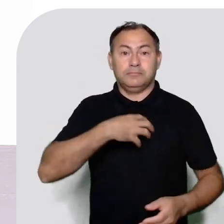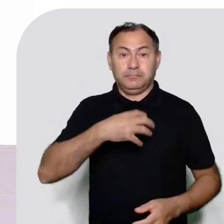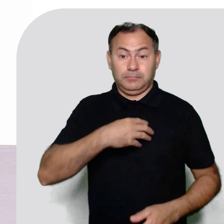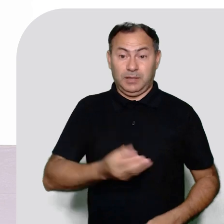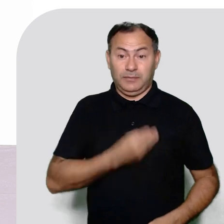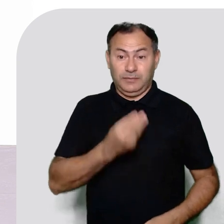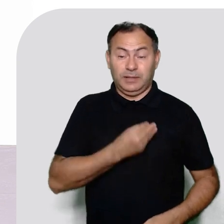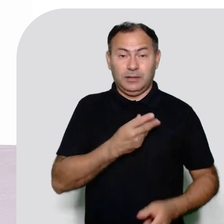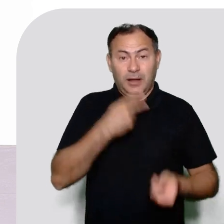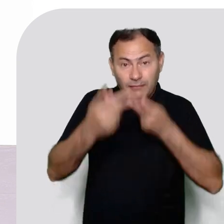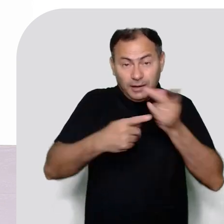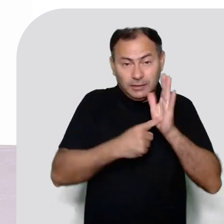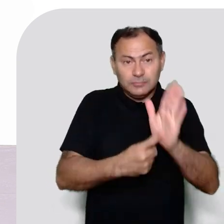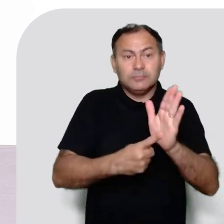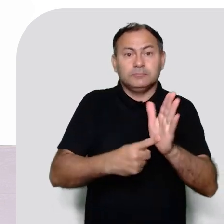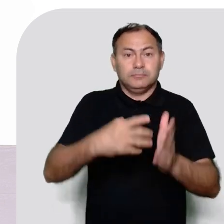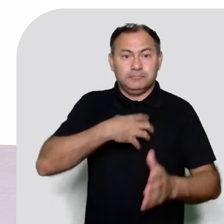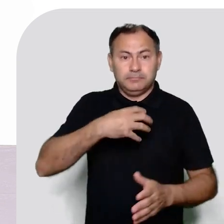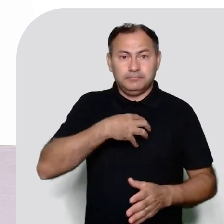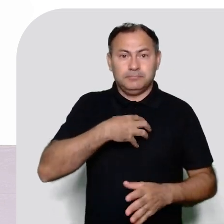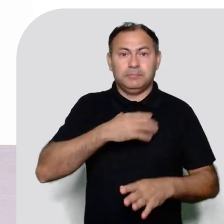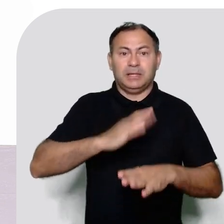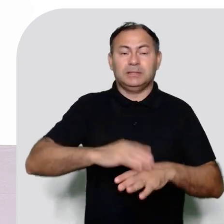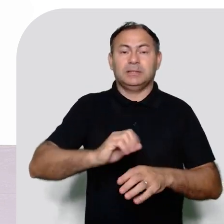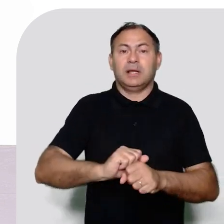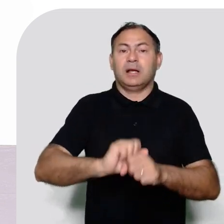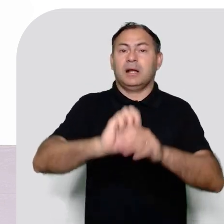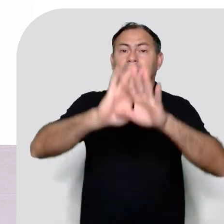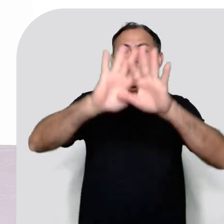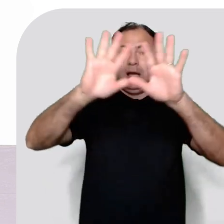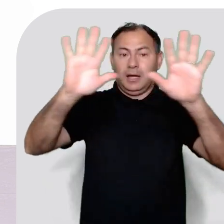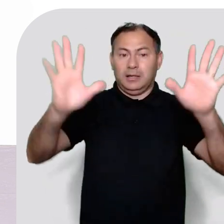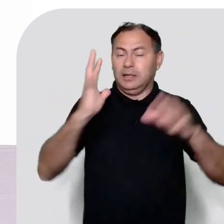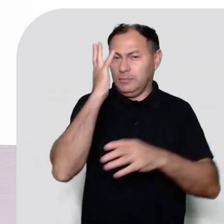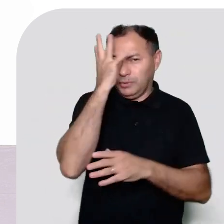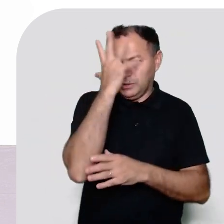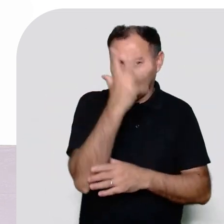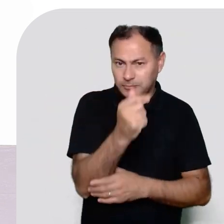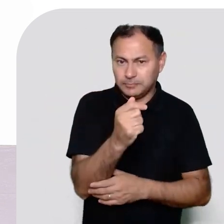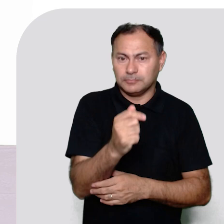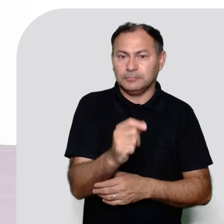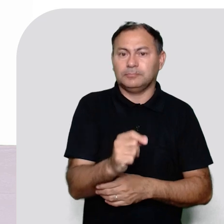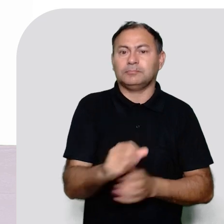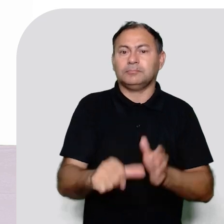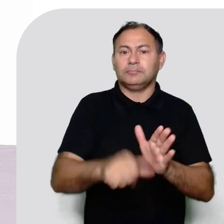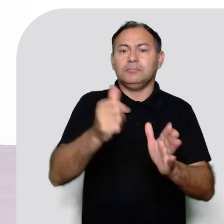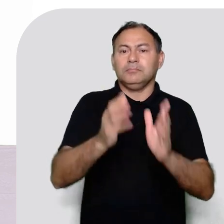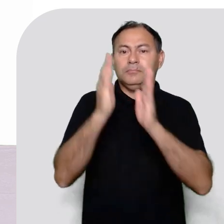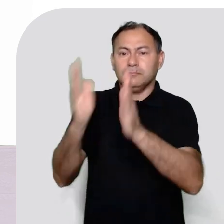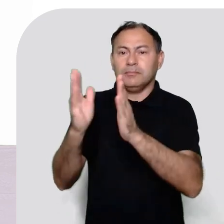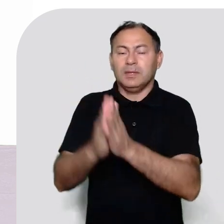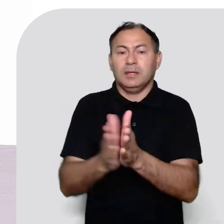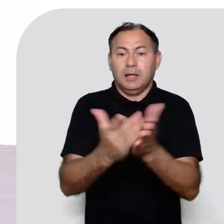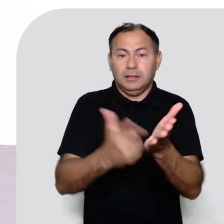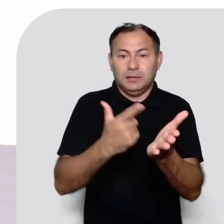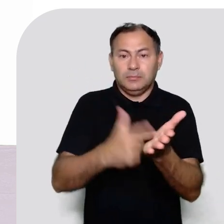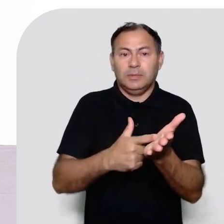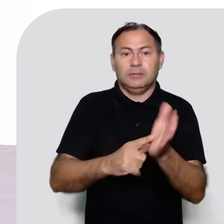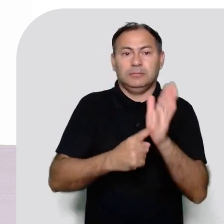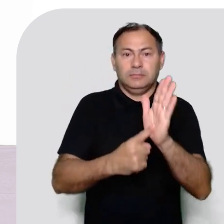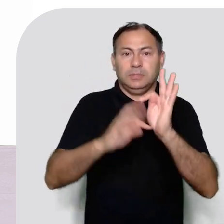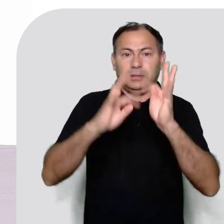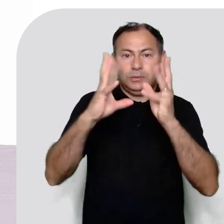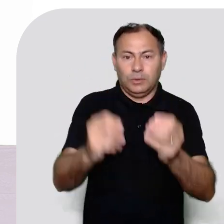da vida vai trazer isso de forma muito bonita. A primeira parte desse caderno, então,